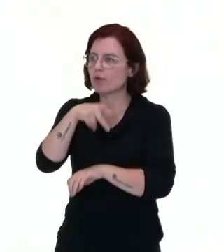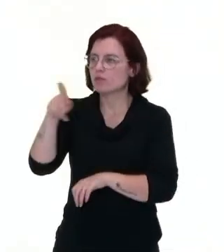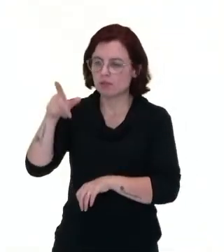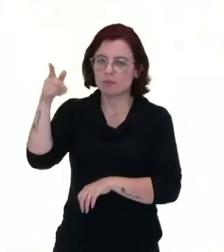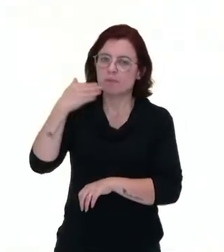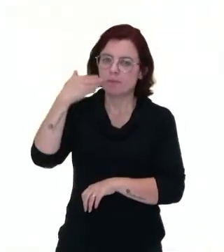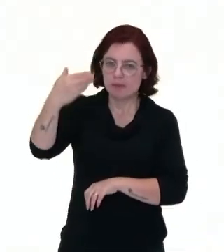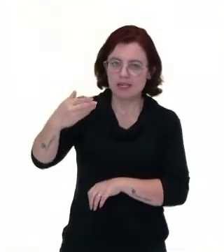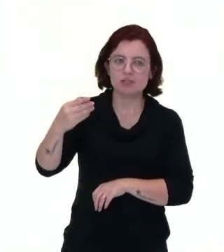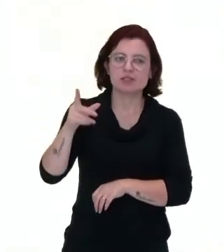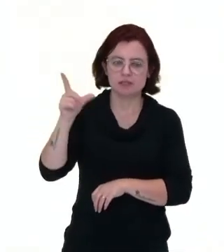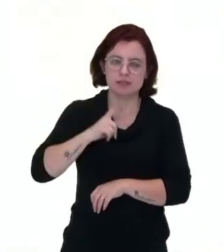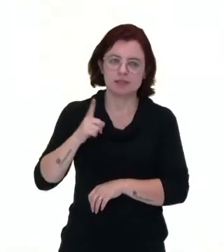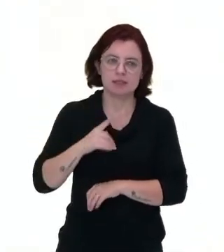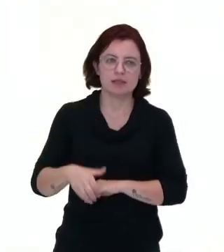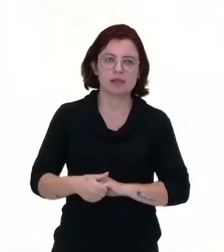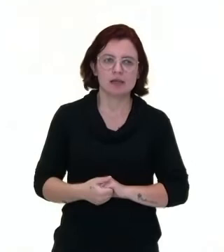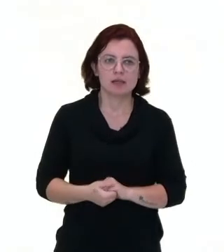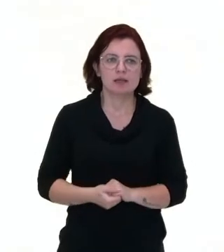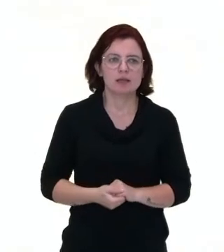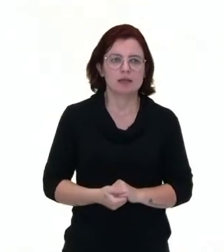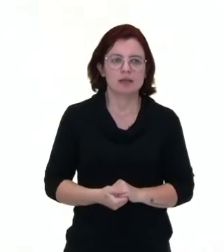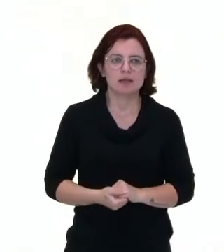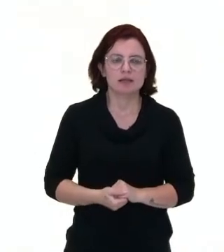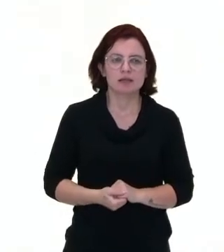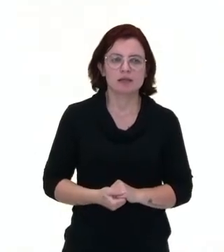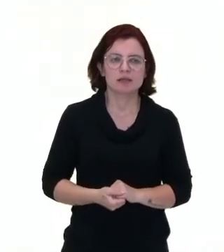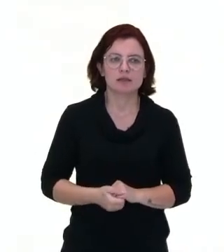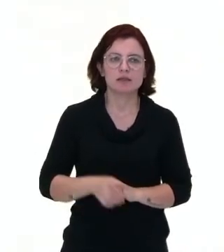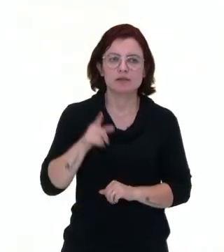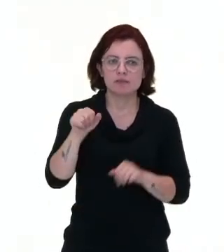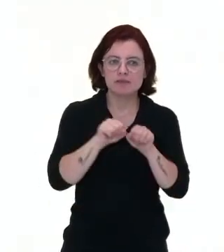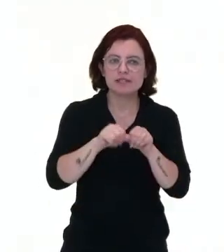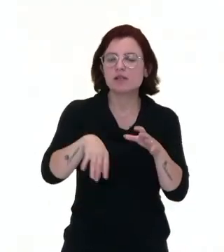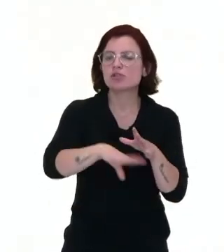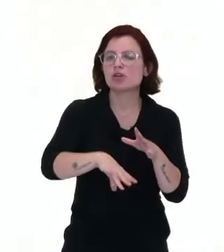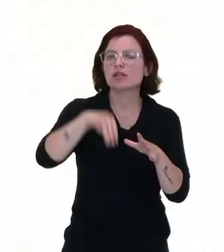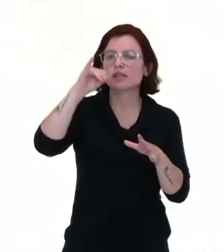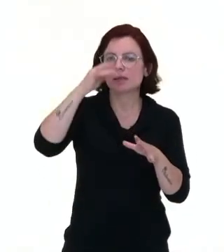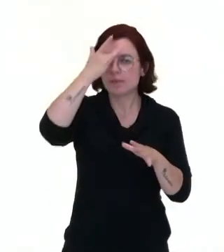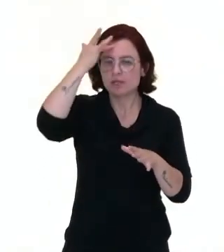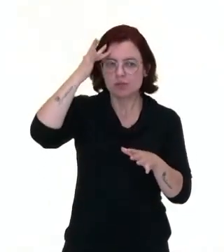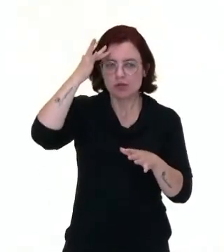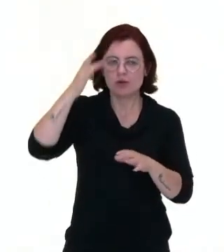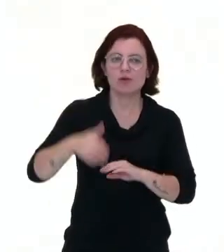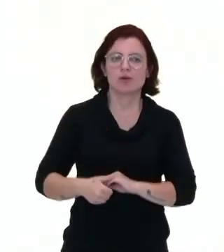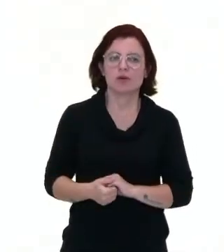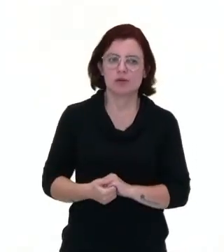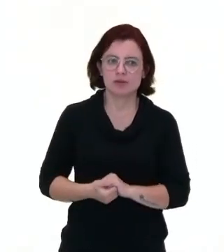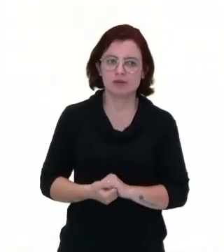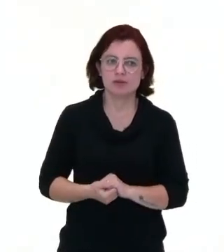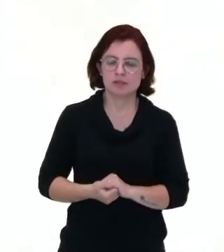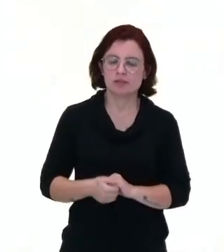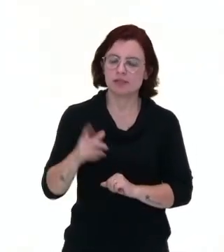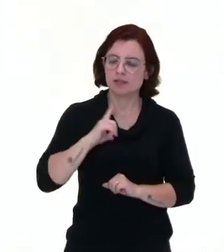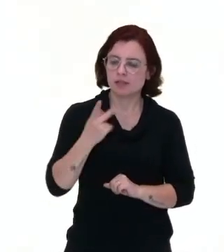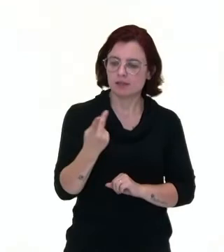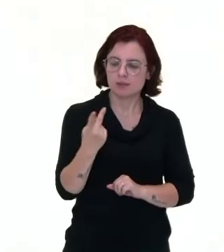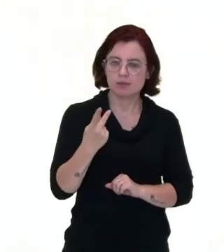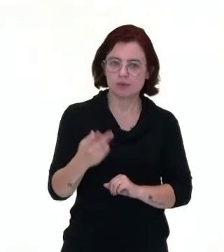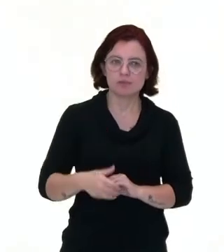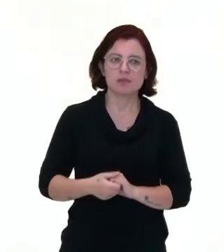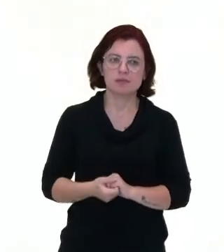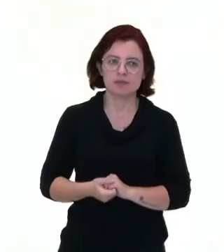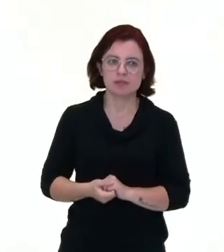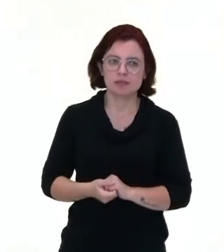certeza vocês devem ter algumas peças aí. Faça o sorteio de quem iniciará o jogo, né, quem serão as duplas, os